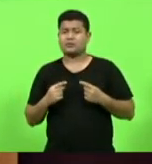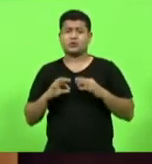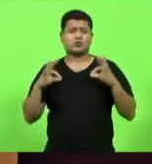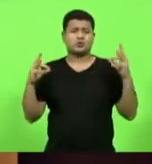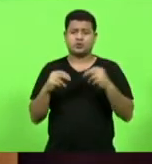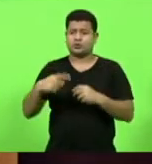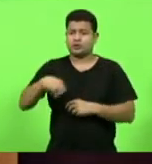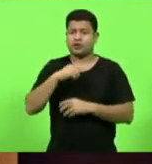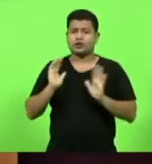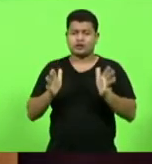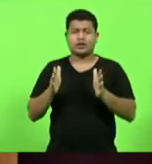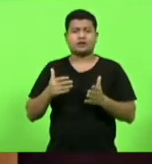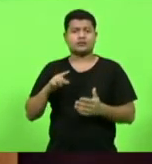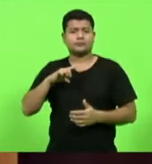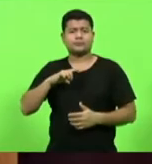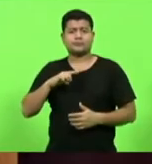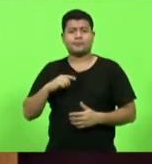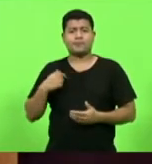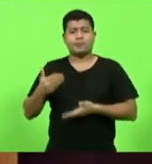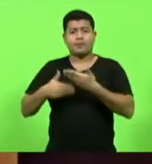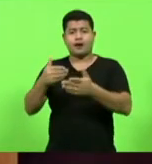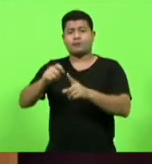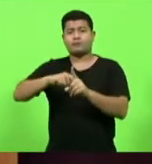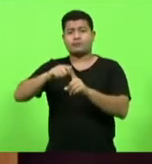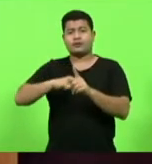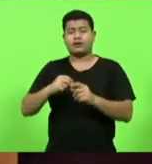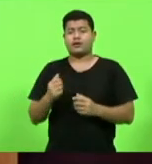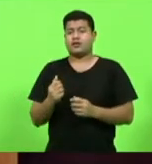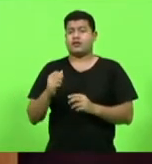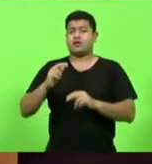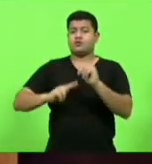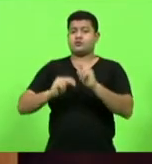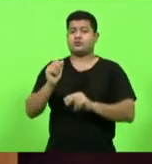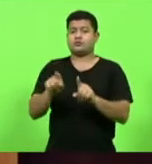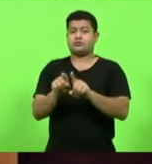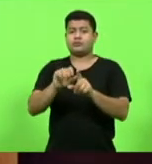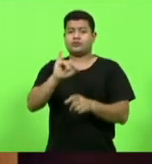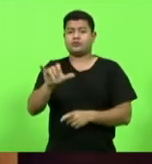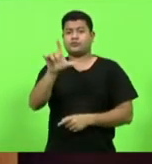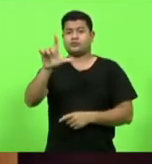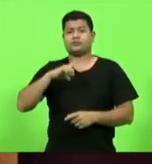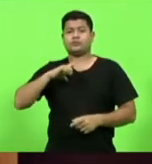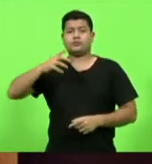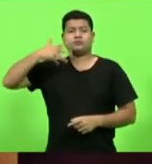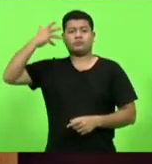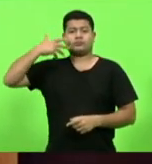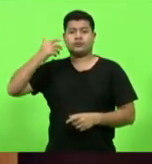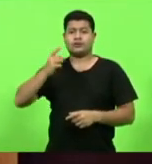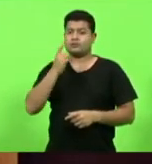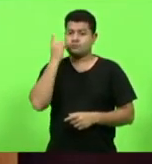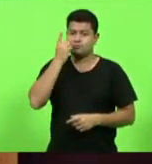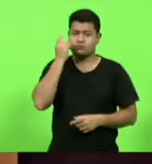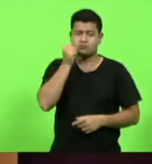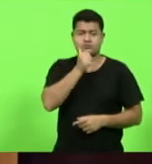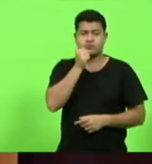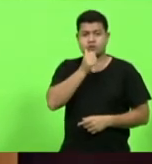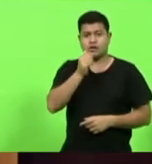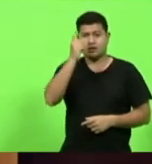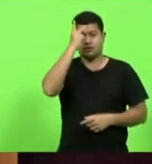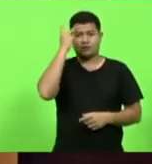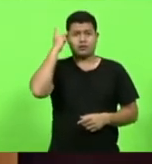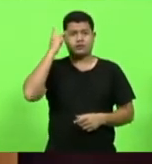passamos. Ao longo dos meses de junho e julho, teremos as palestras das deputadas Paulinha,